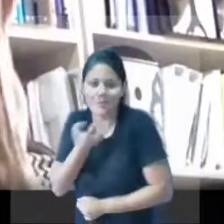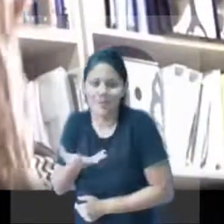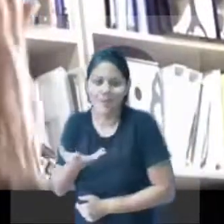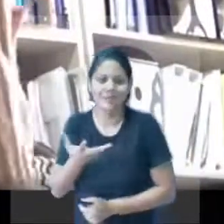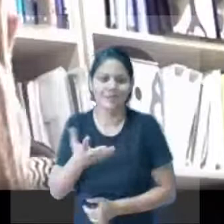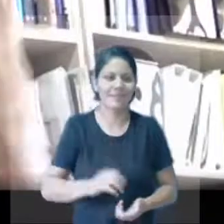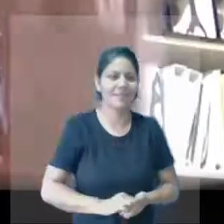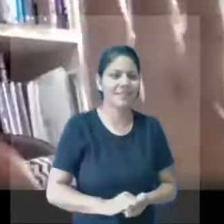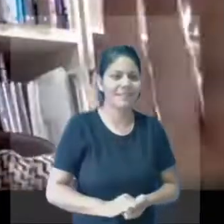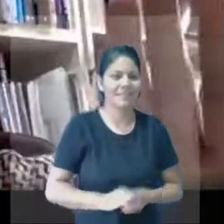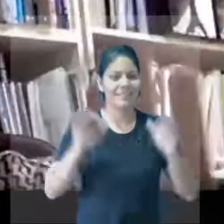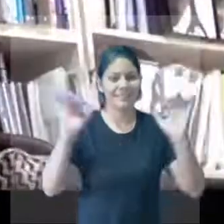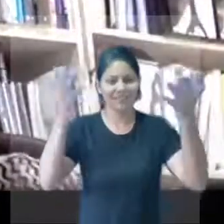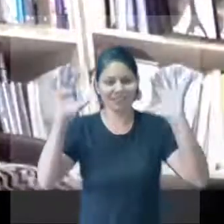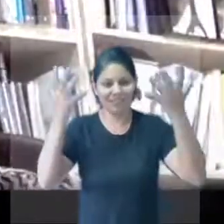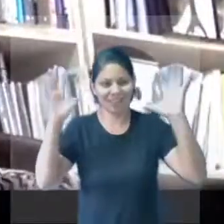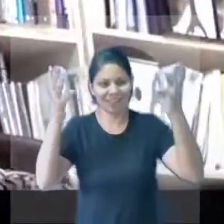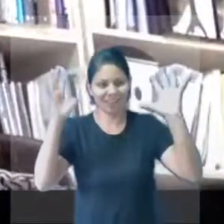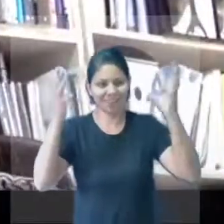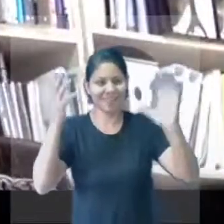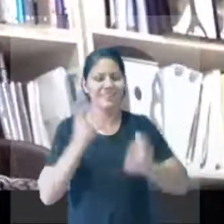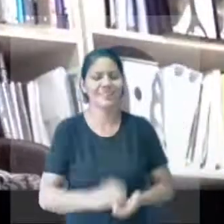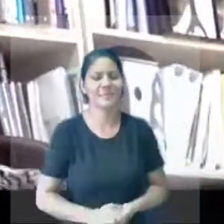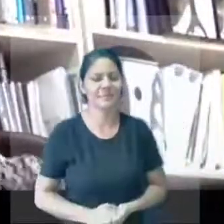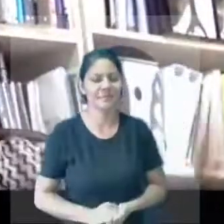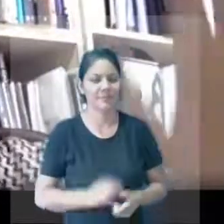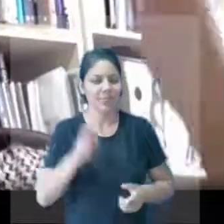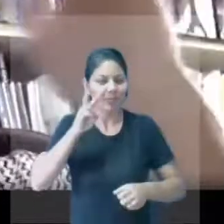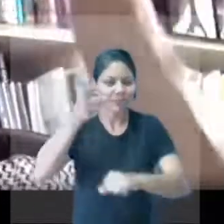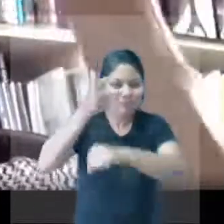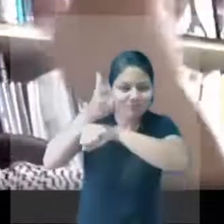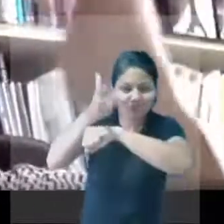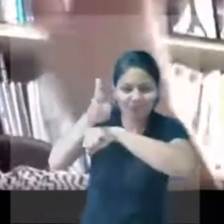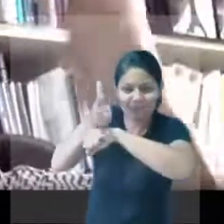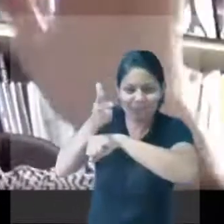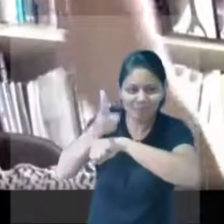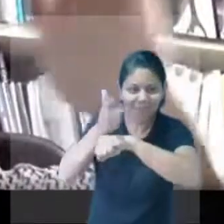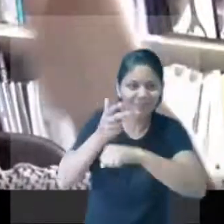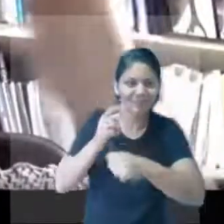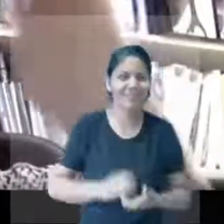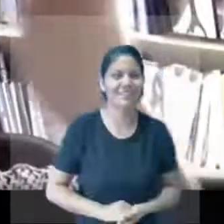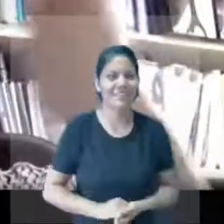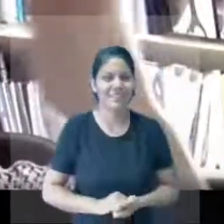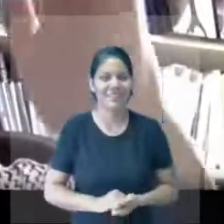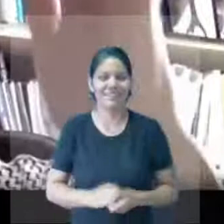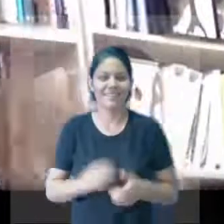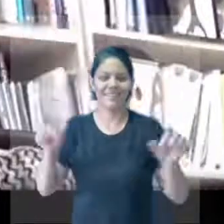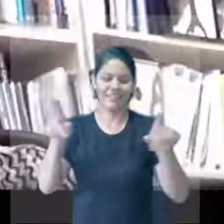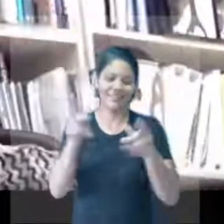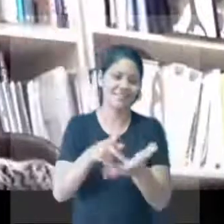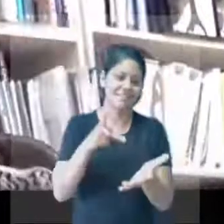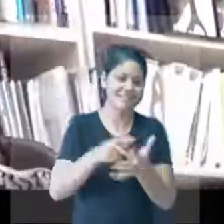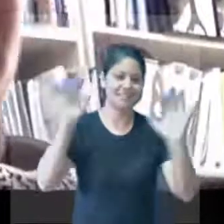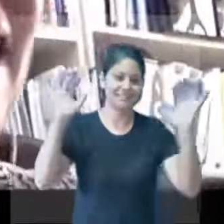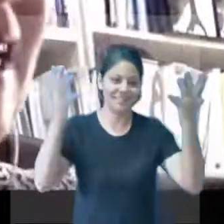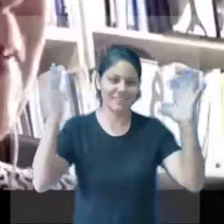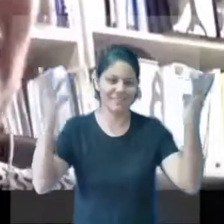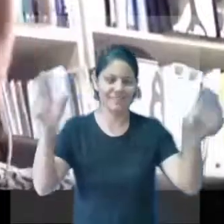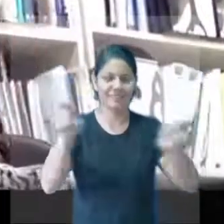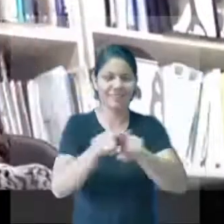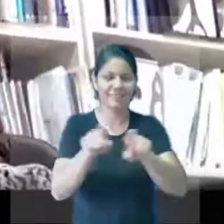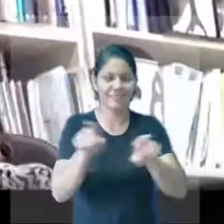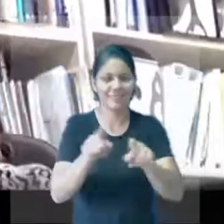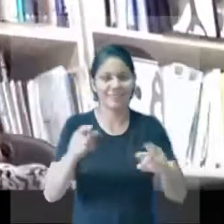faz palmas assim e vê todo mundo na câmera, né? Ah, sim, sim, é verdade. Fazemos palmas assim também. Obrigada